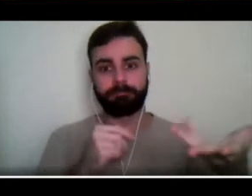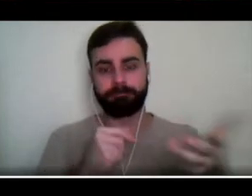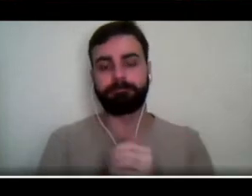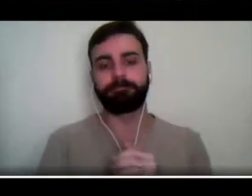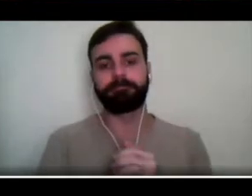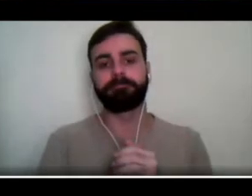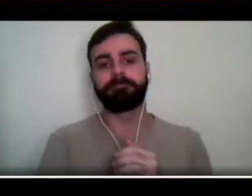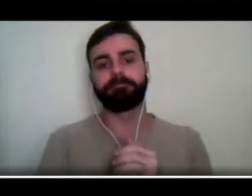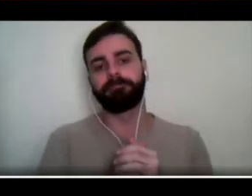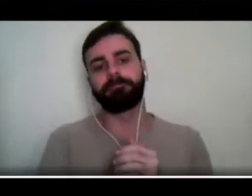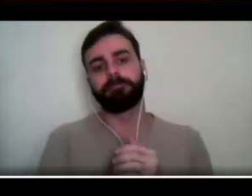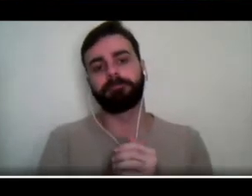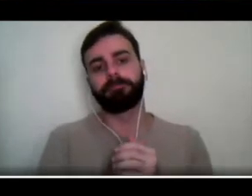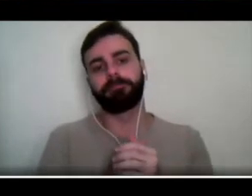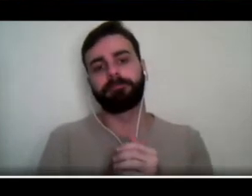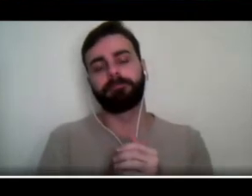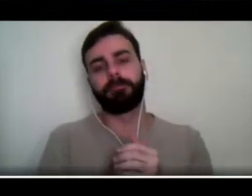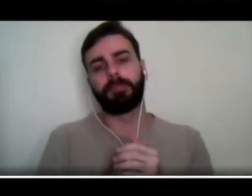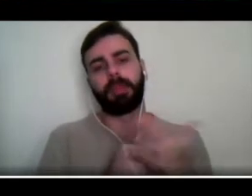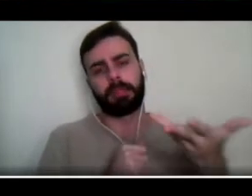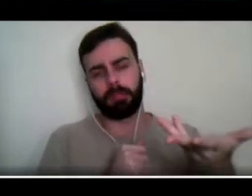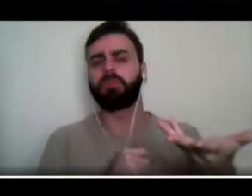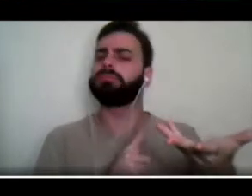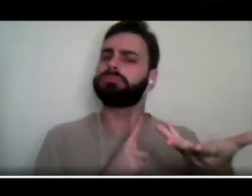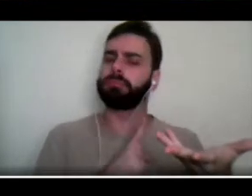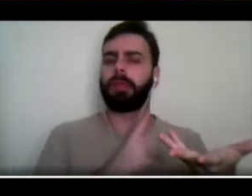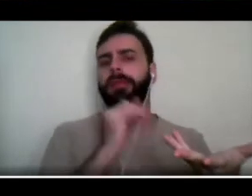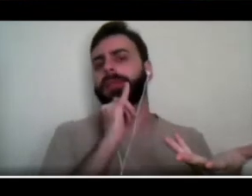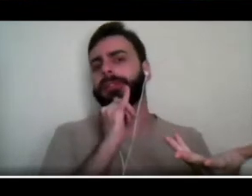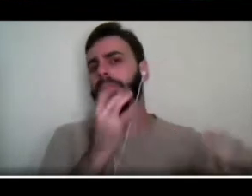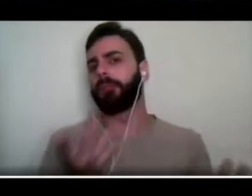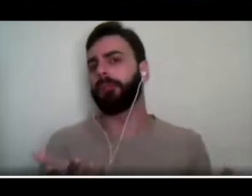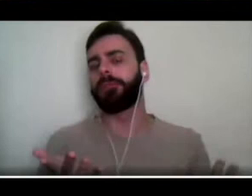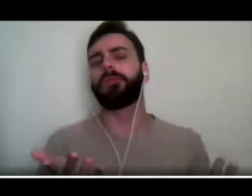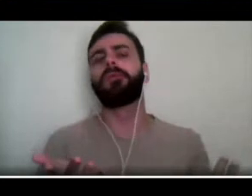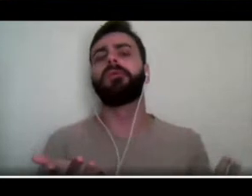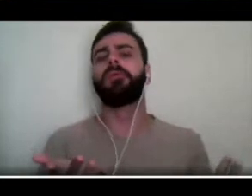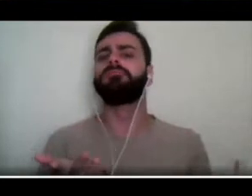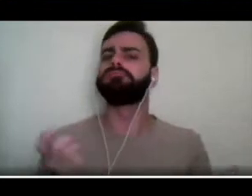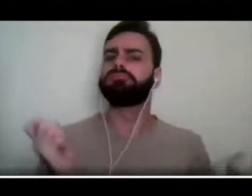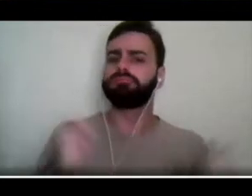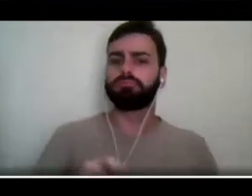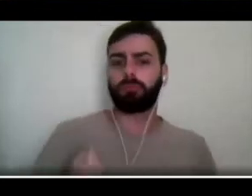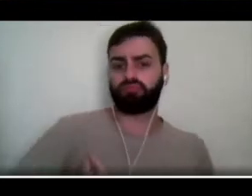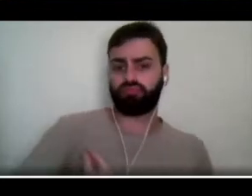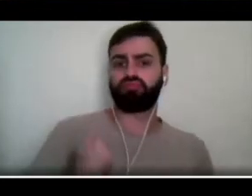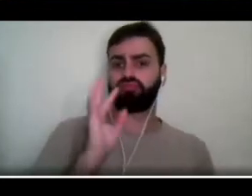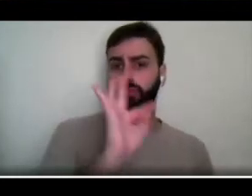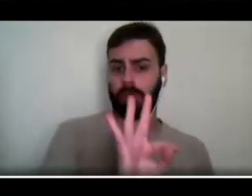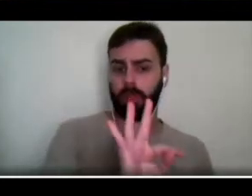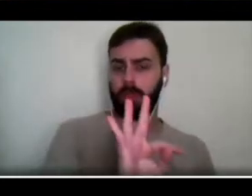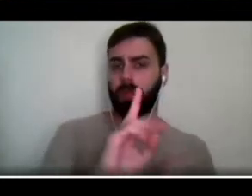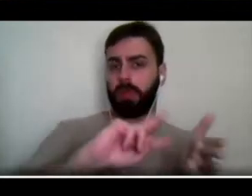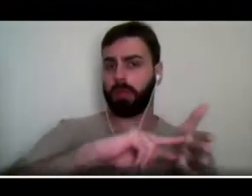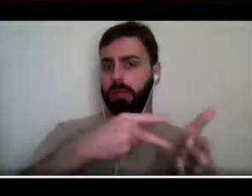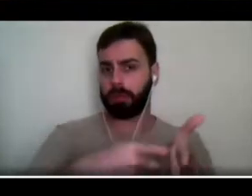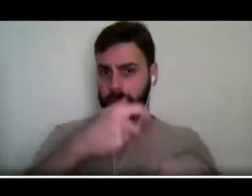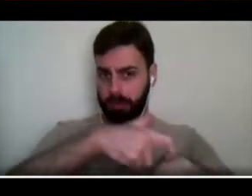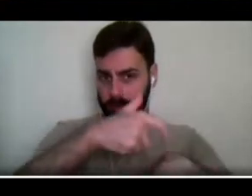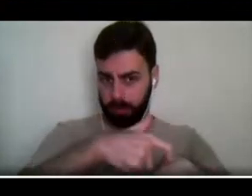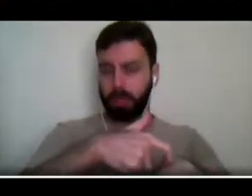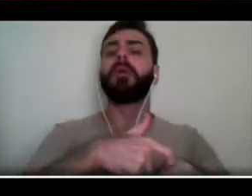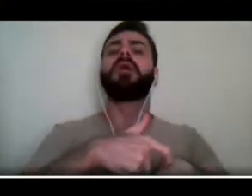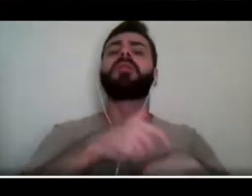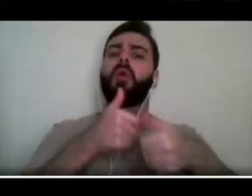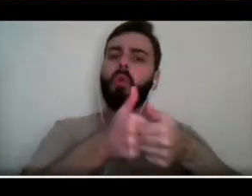é, por exemplo, você tem um t aqui, quer dizer que essa aceleração ela varia no tempo, que ela depende de t. É isso que